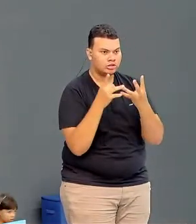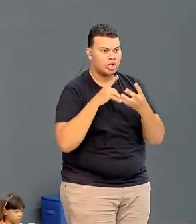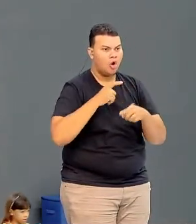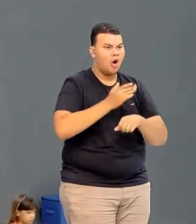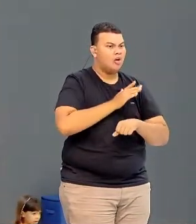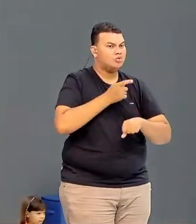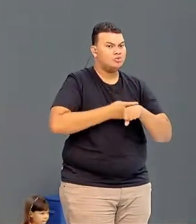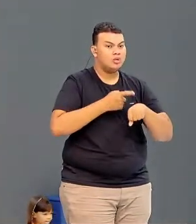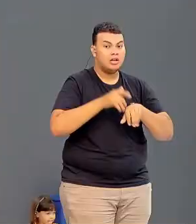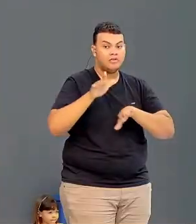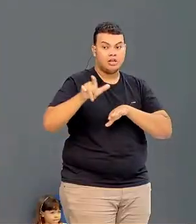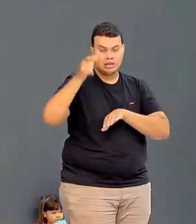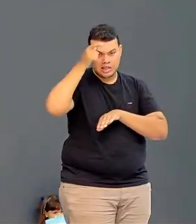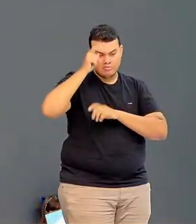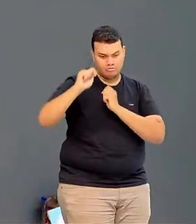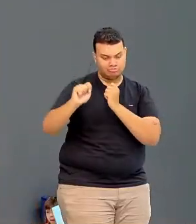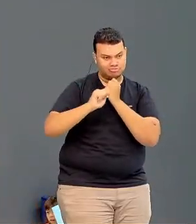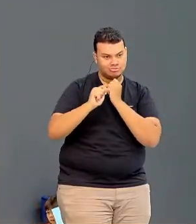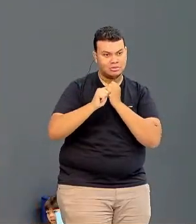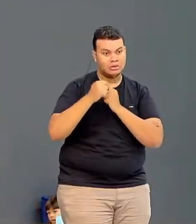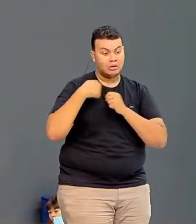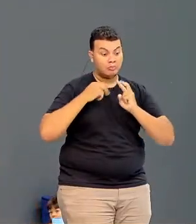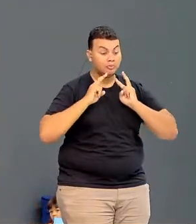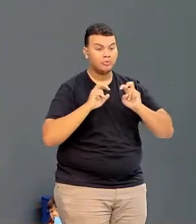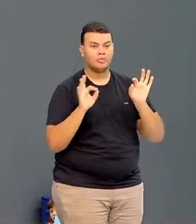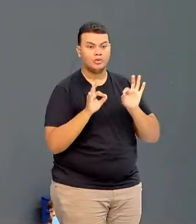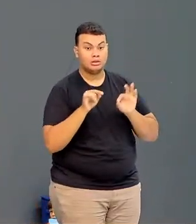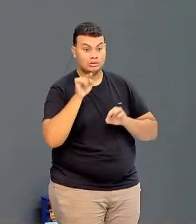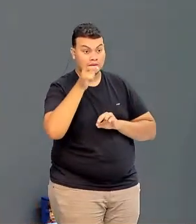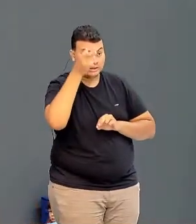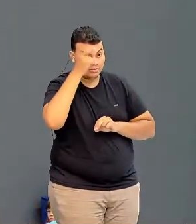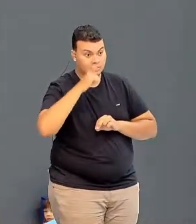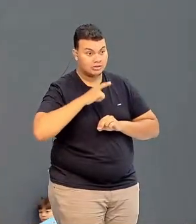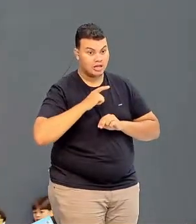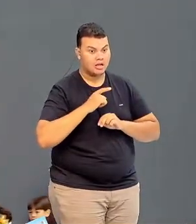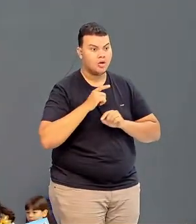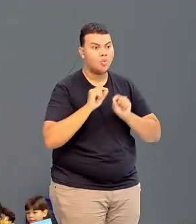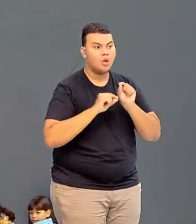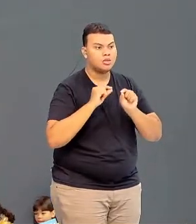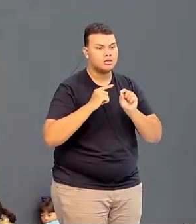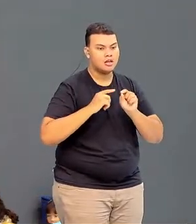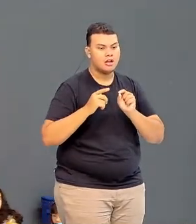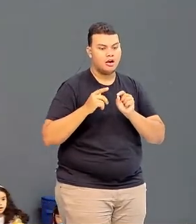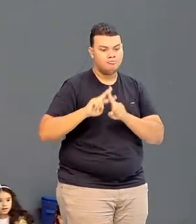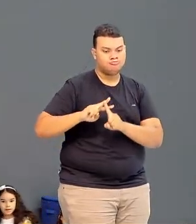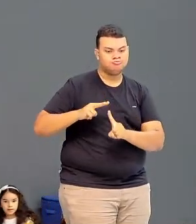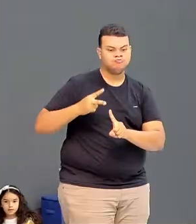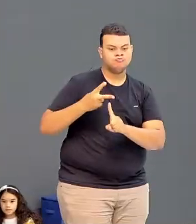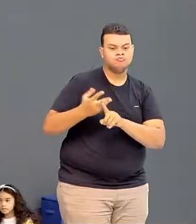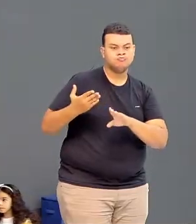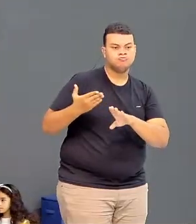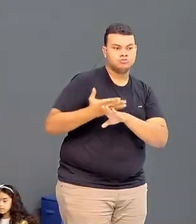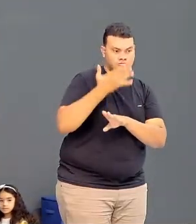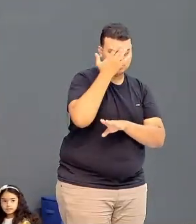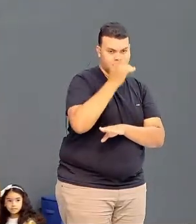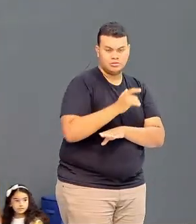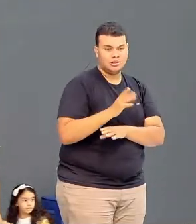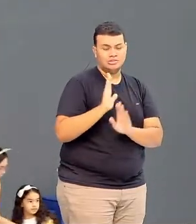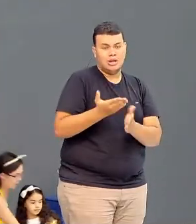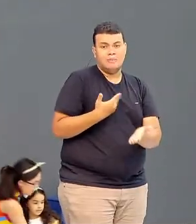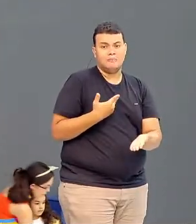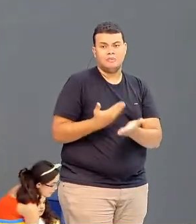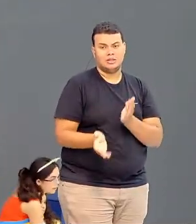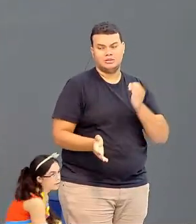percebeu. O maligno está tendo vantagem em relação a essa pessoa. Já perdeu a